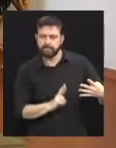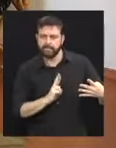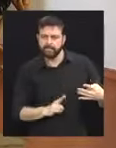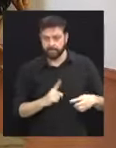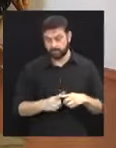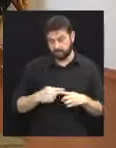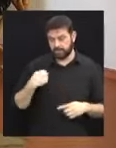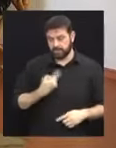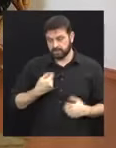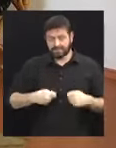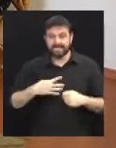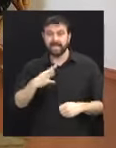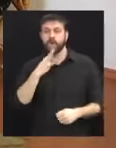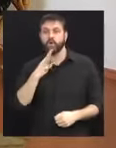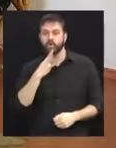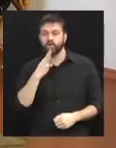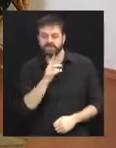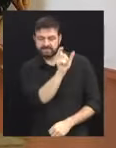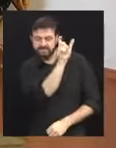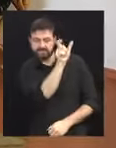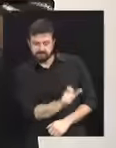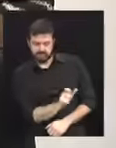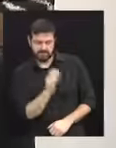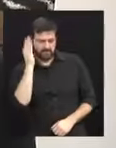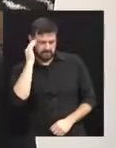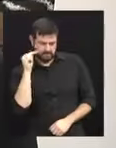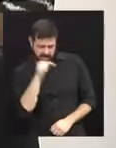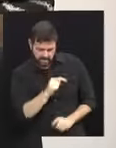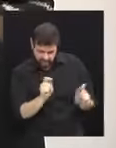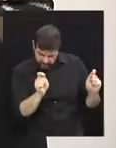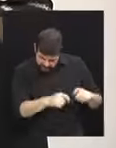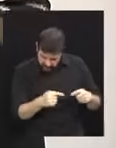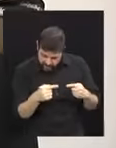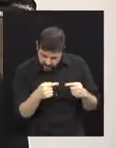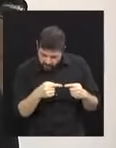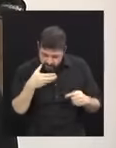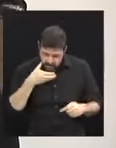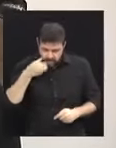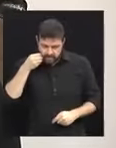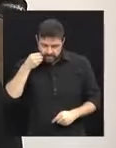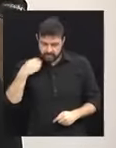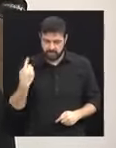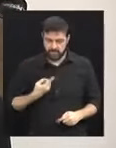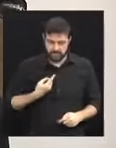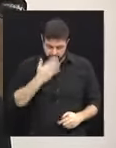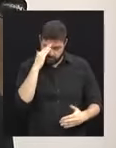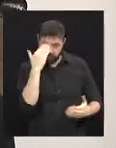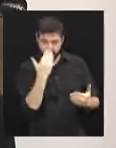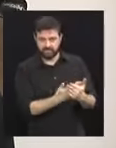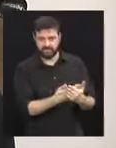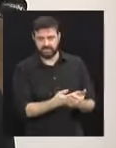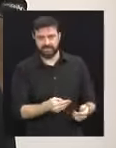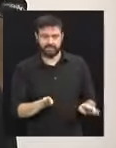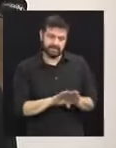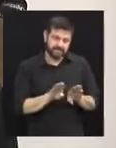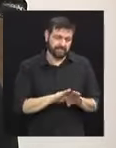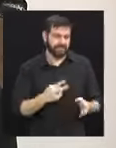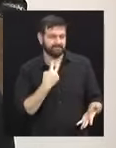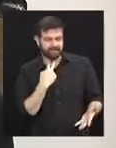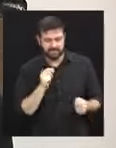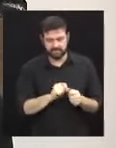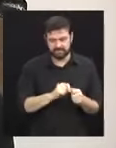para a gente conhecer as intenções do adotante, né? Para a gente ter um pouquinho de confiança, que também por ele não dá para ter certeza